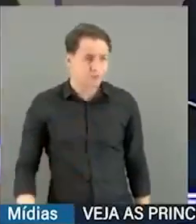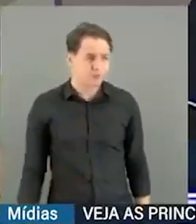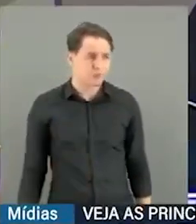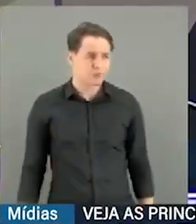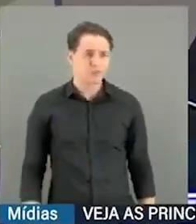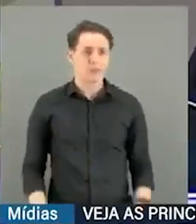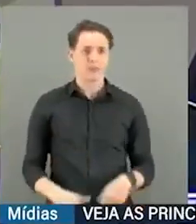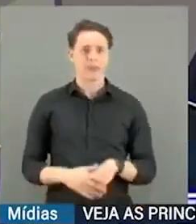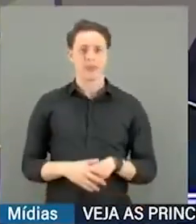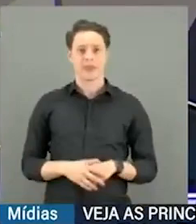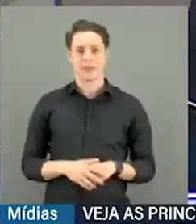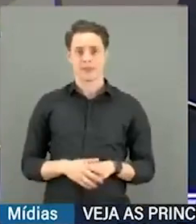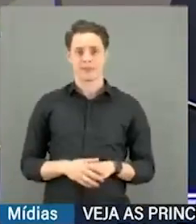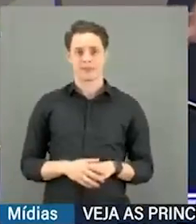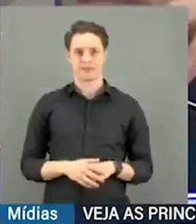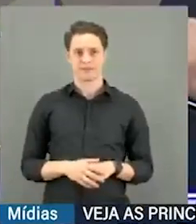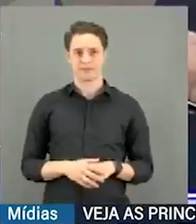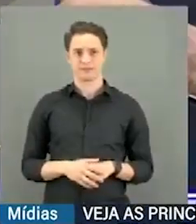General?